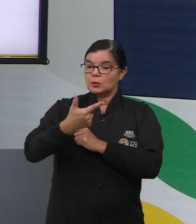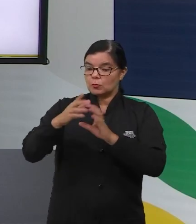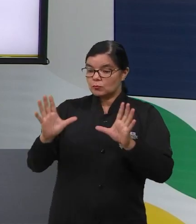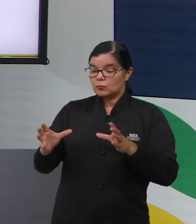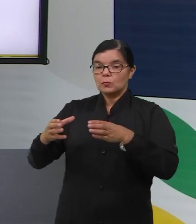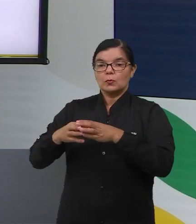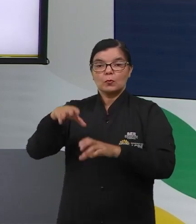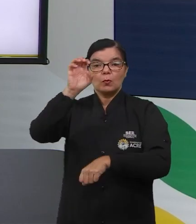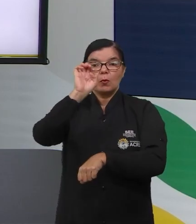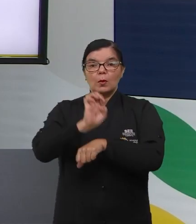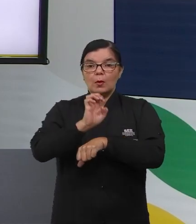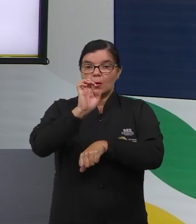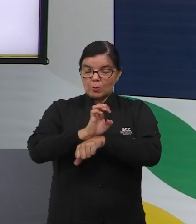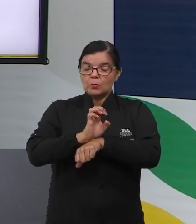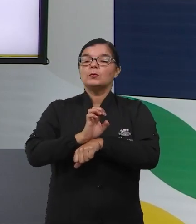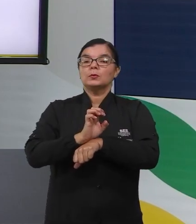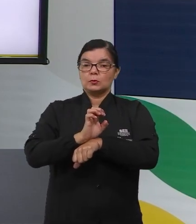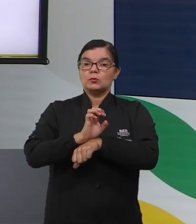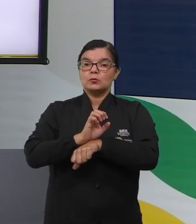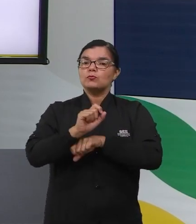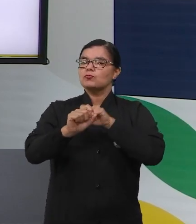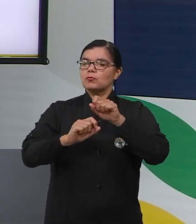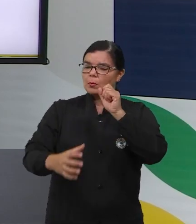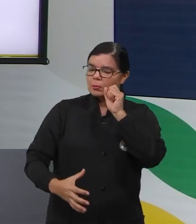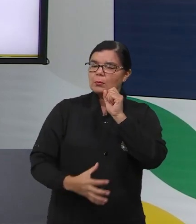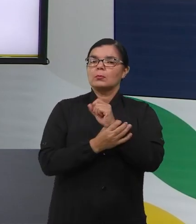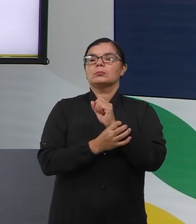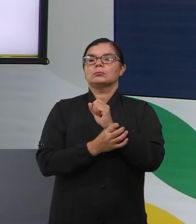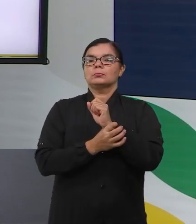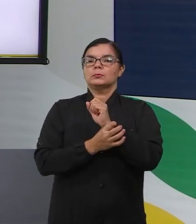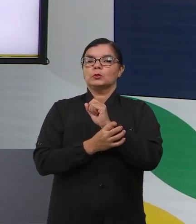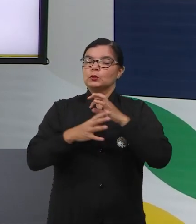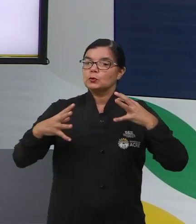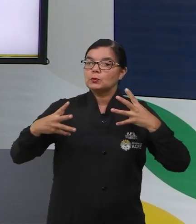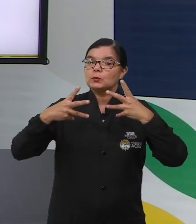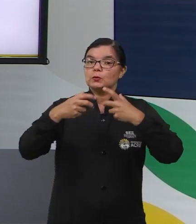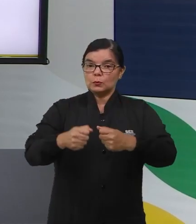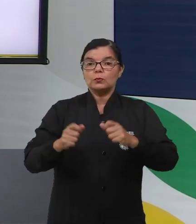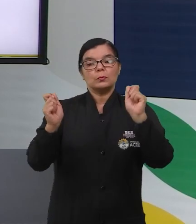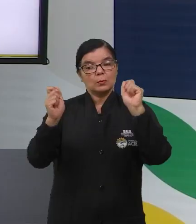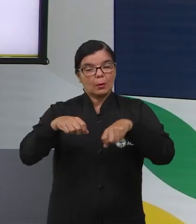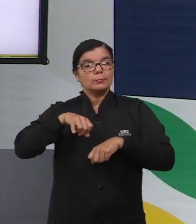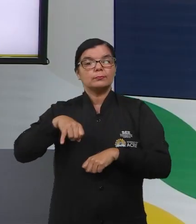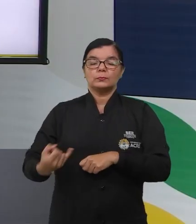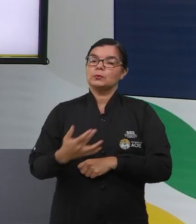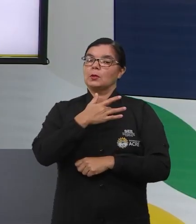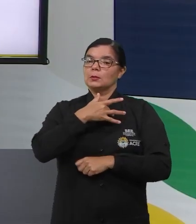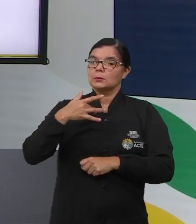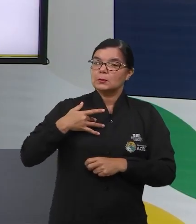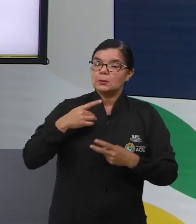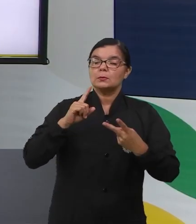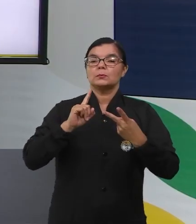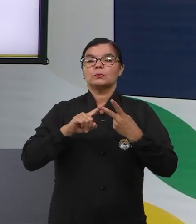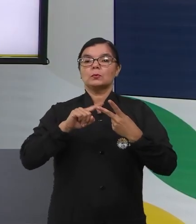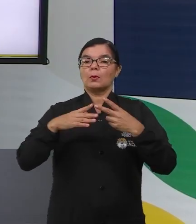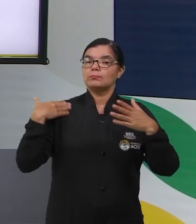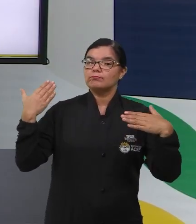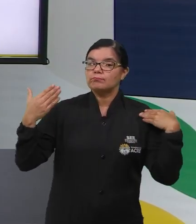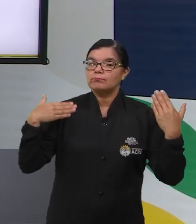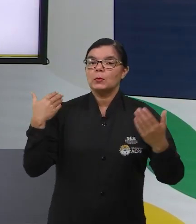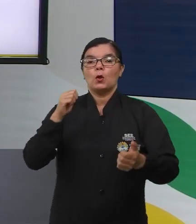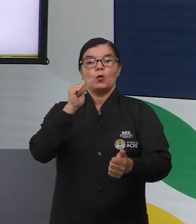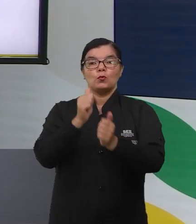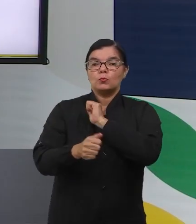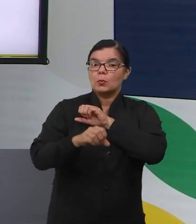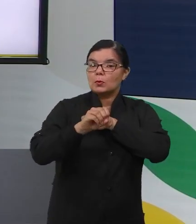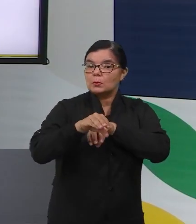coletivo, em que o Estado vem lá como uma forma de garantidor de tudo aquilo que é oportunizado, saúde, o lazer, o esporte,